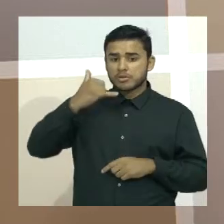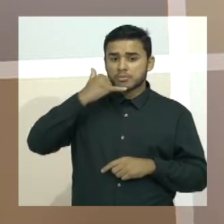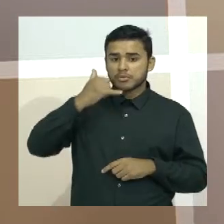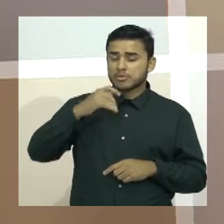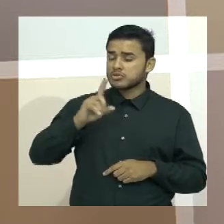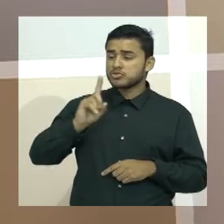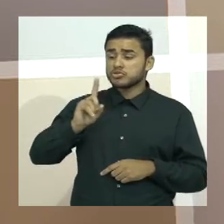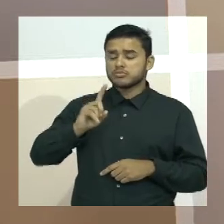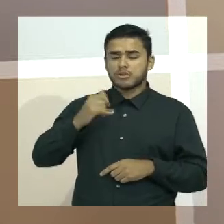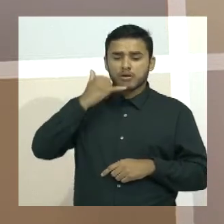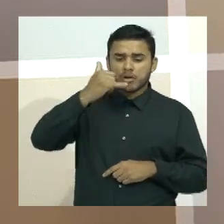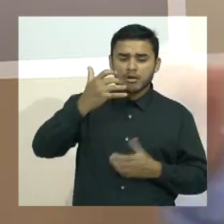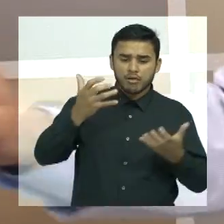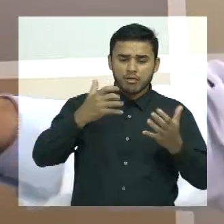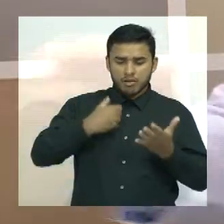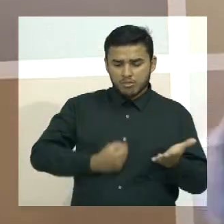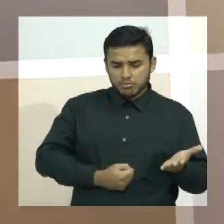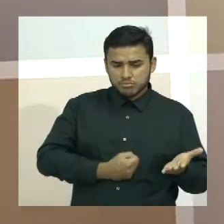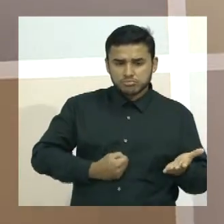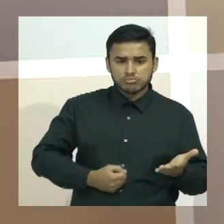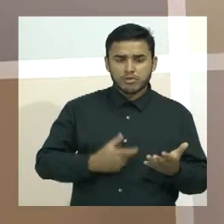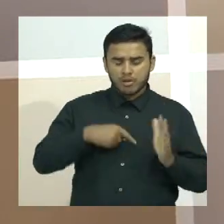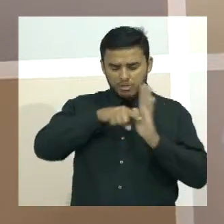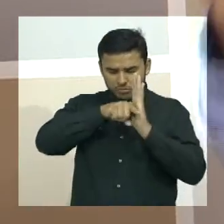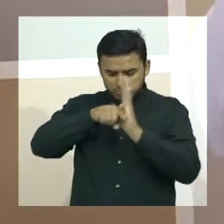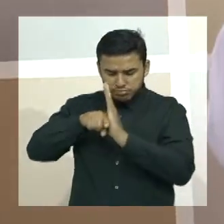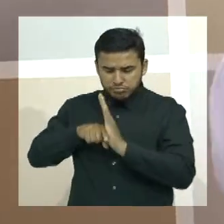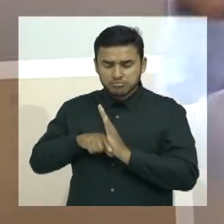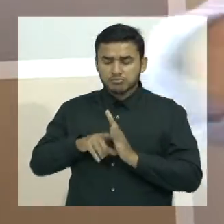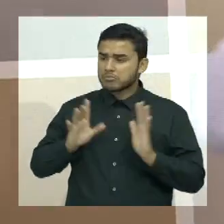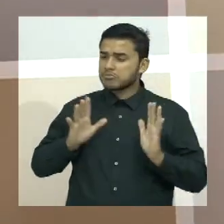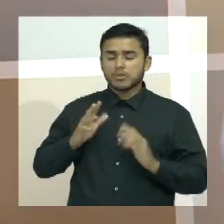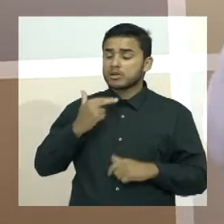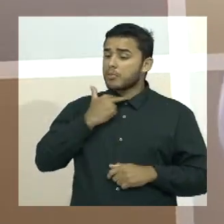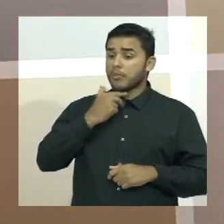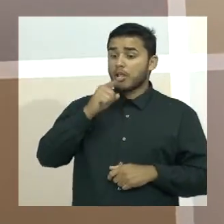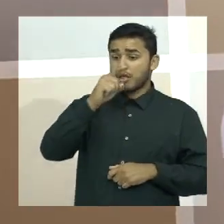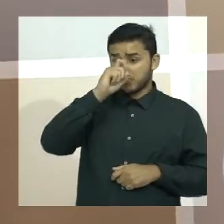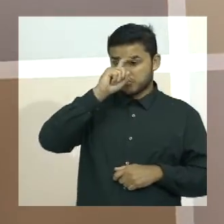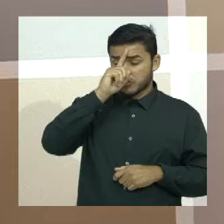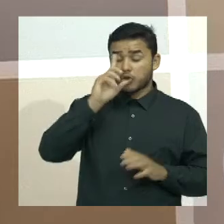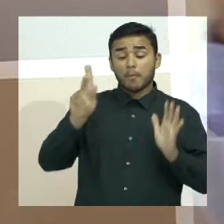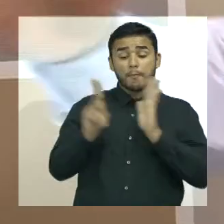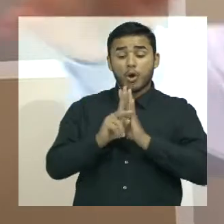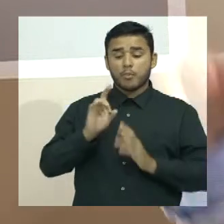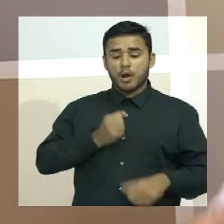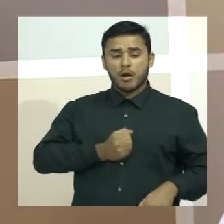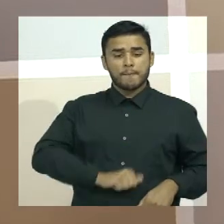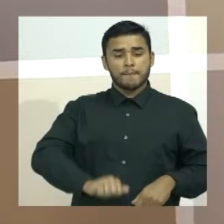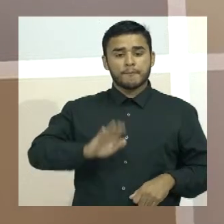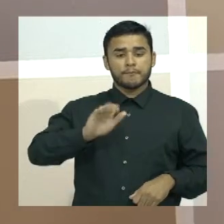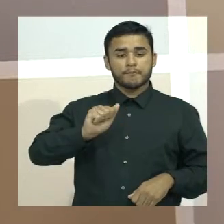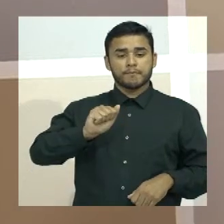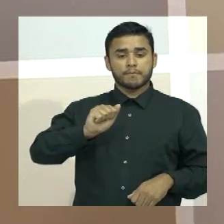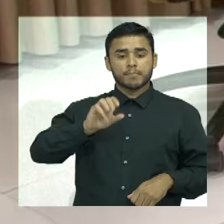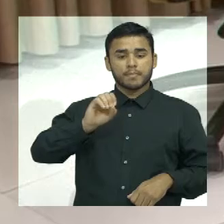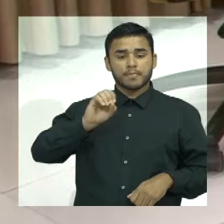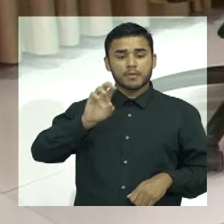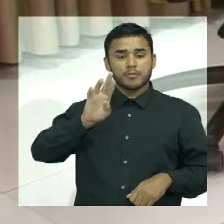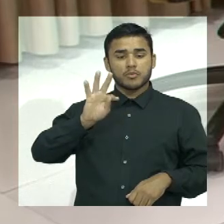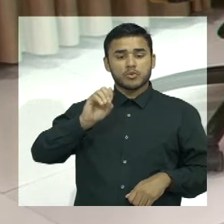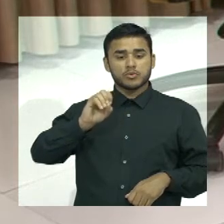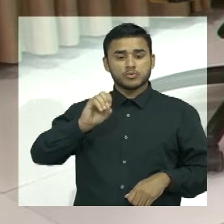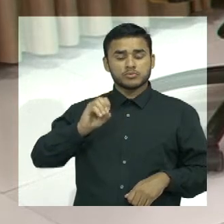eu quero fazer uma consulta de prevenção. Não, a gente só faz aborto. Aí ligava, em outro estado, eu quero fazer um ultrassom. Não, a gente só faz aborto. E